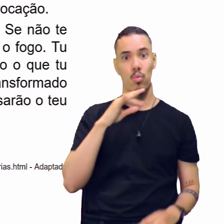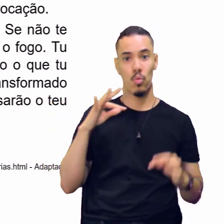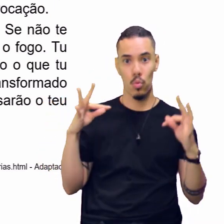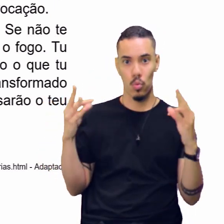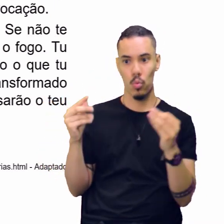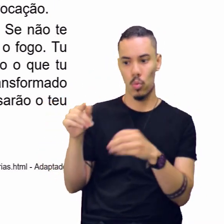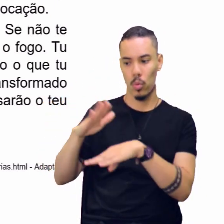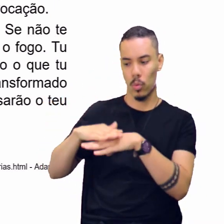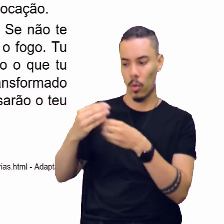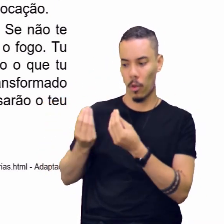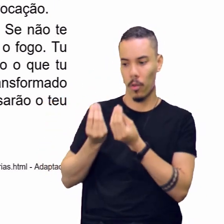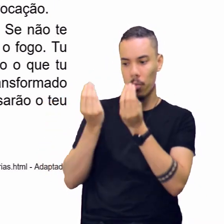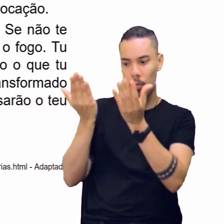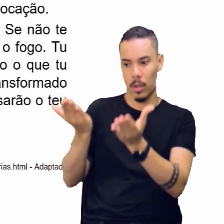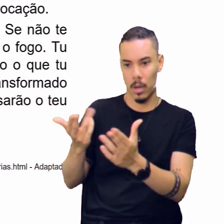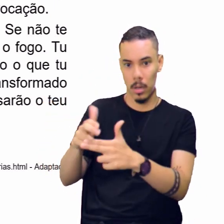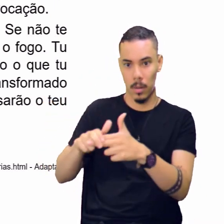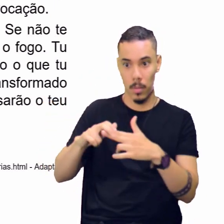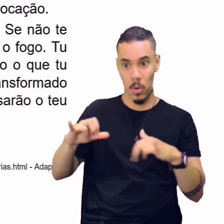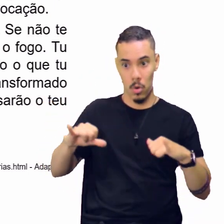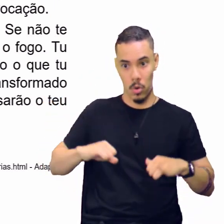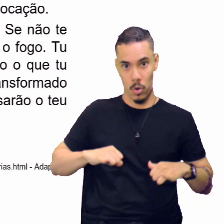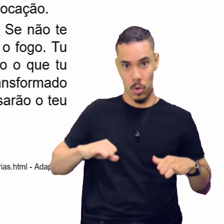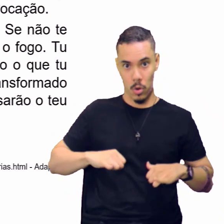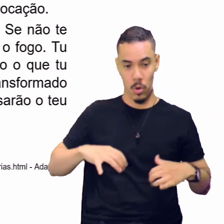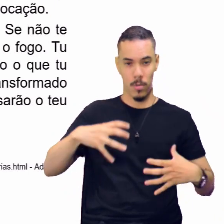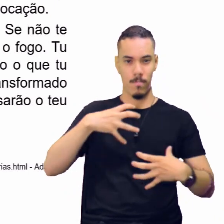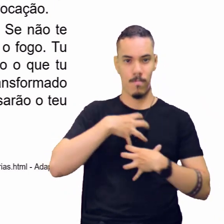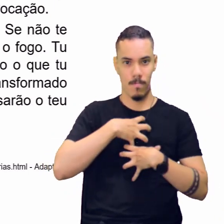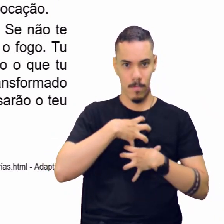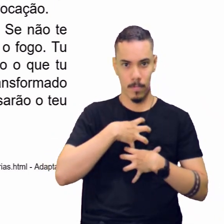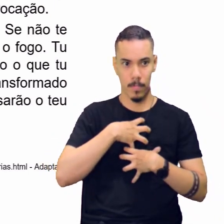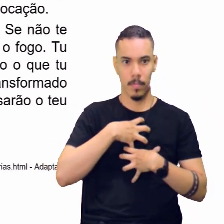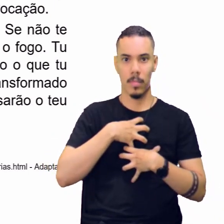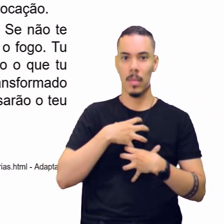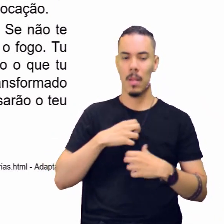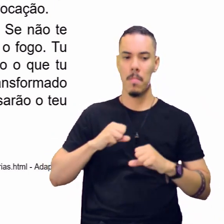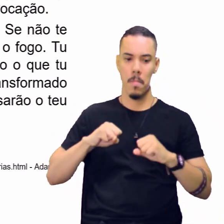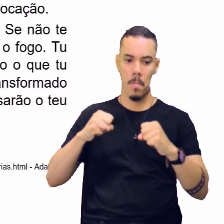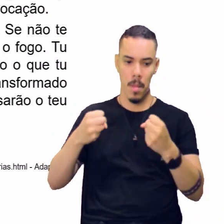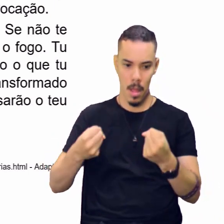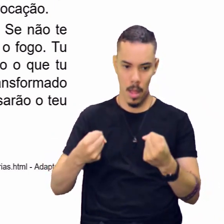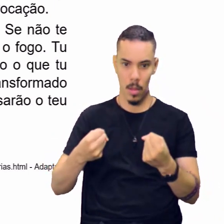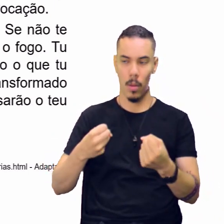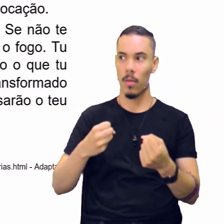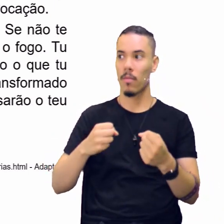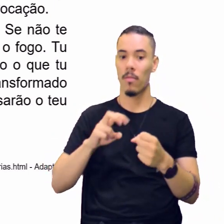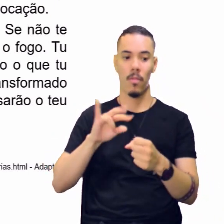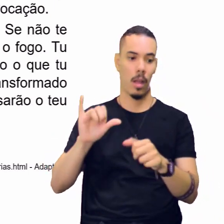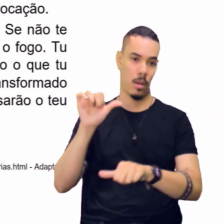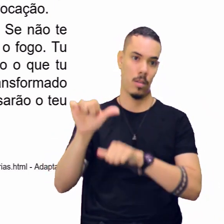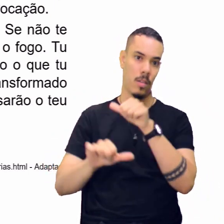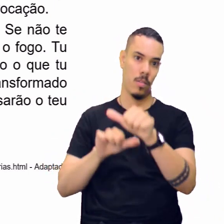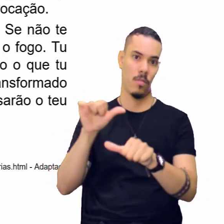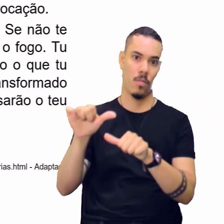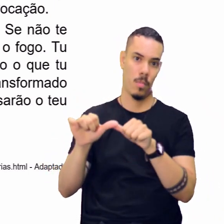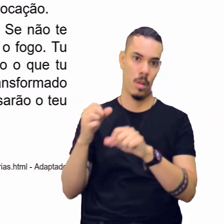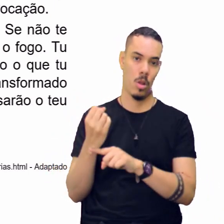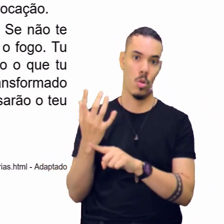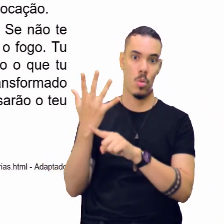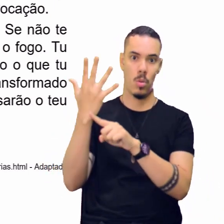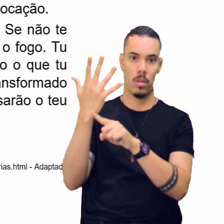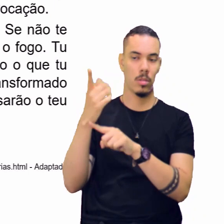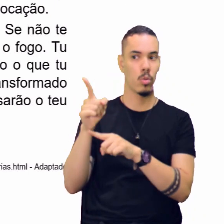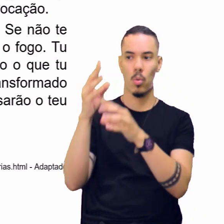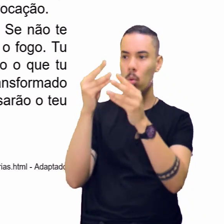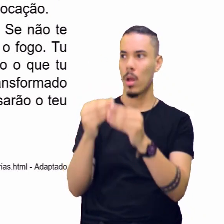tu ofereceres através da dor, do sofrimento, do seu empenho, será transformado em luz. Tu